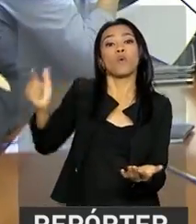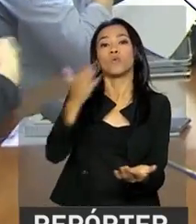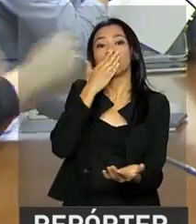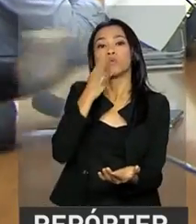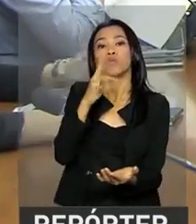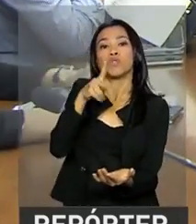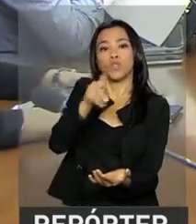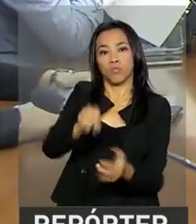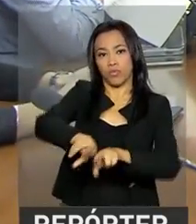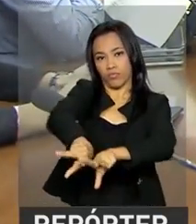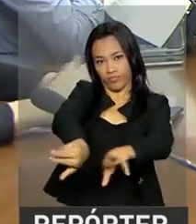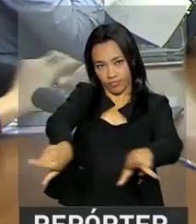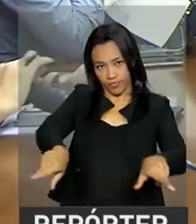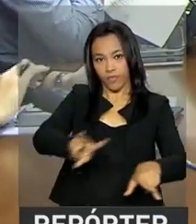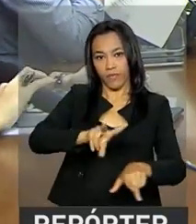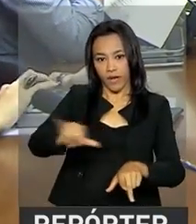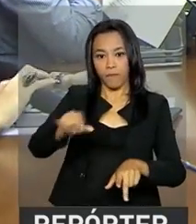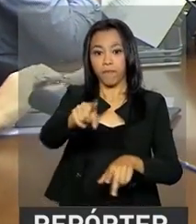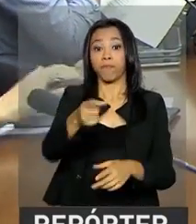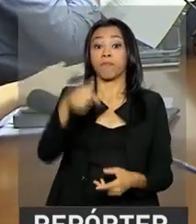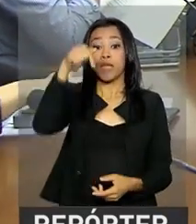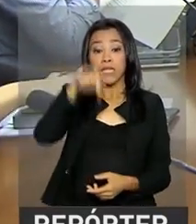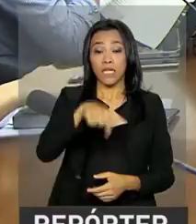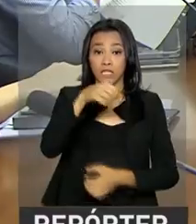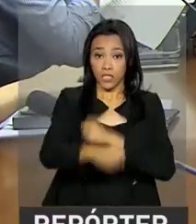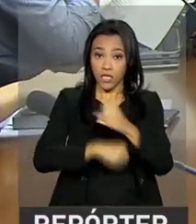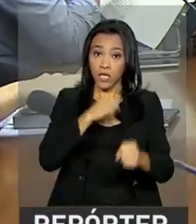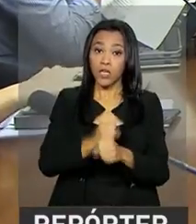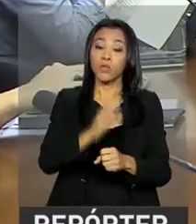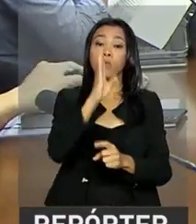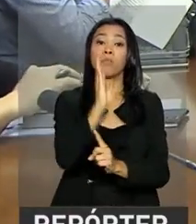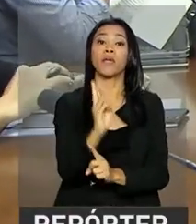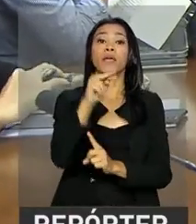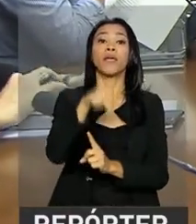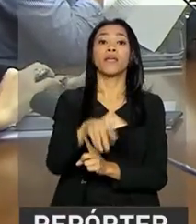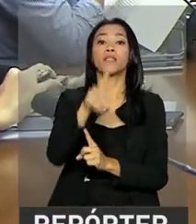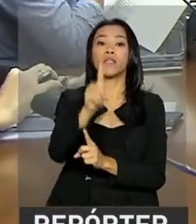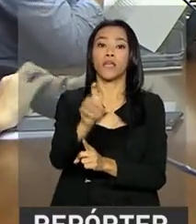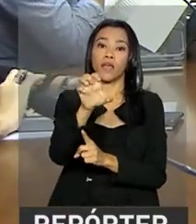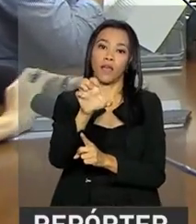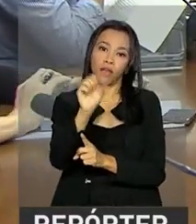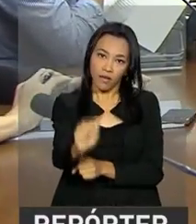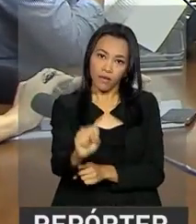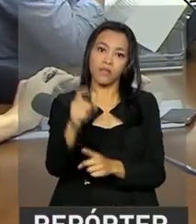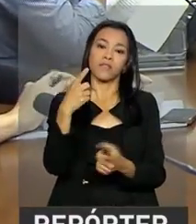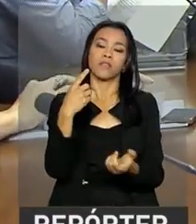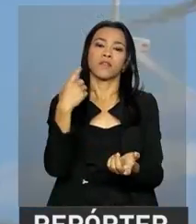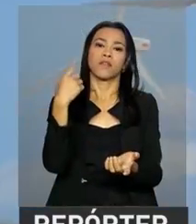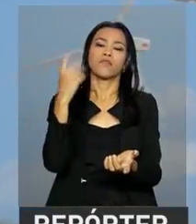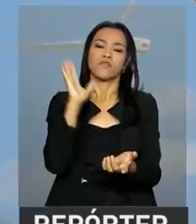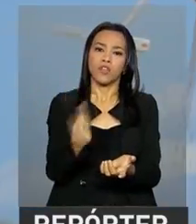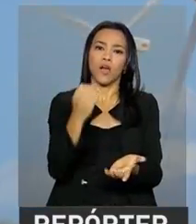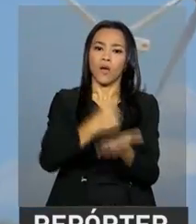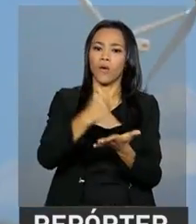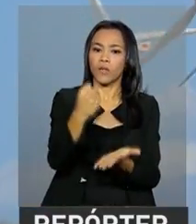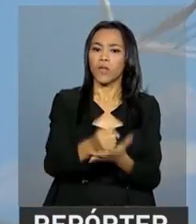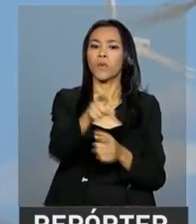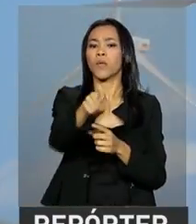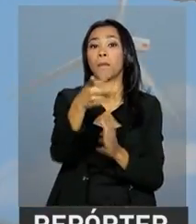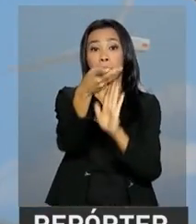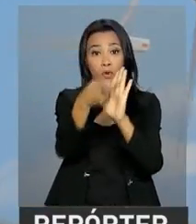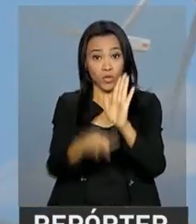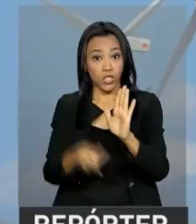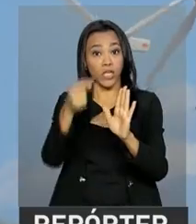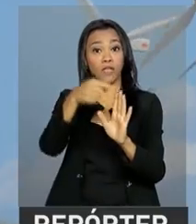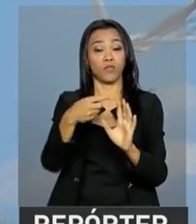semana o bns aprovou financiamentos especiais e taxas de juros mais atrativas para projetos de